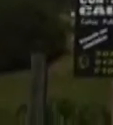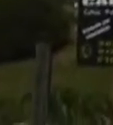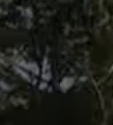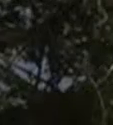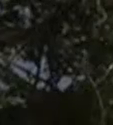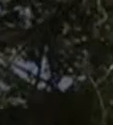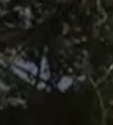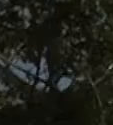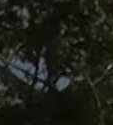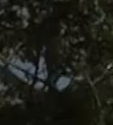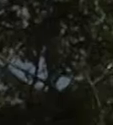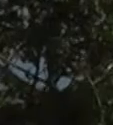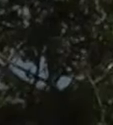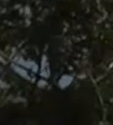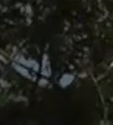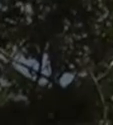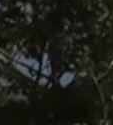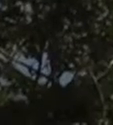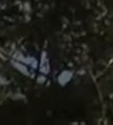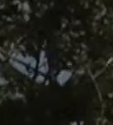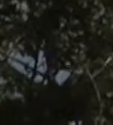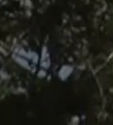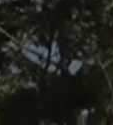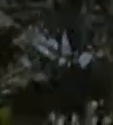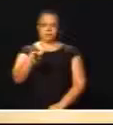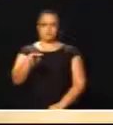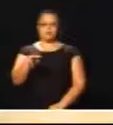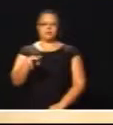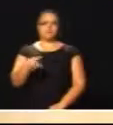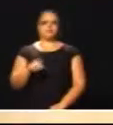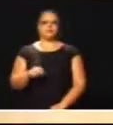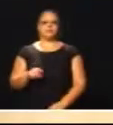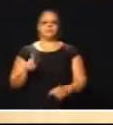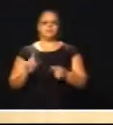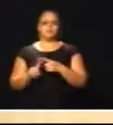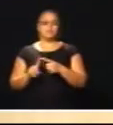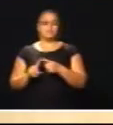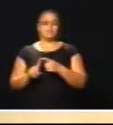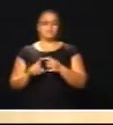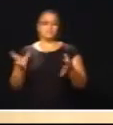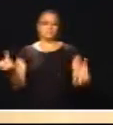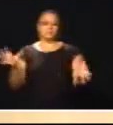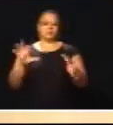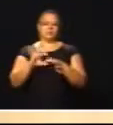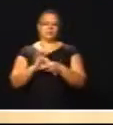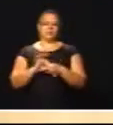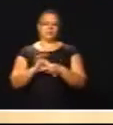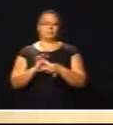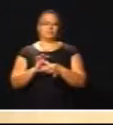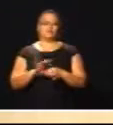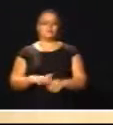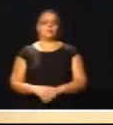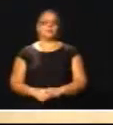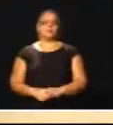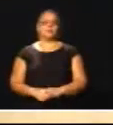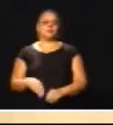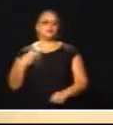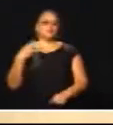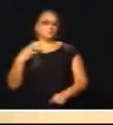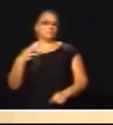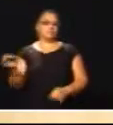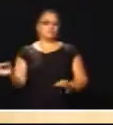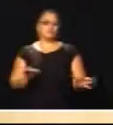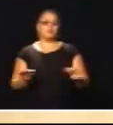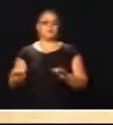município e disponibilize um Disc Denúncia o projeto foi aprovado em segunda discussão e votação na sessão do